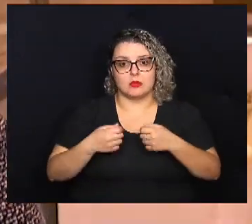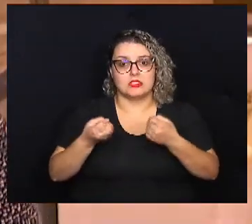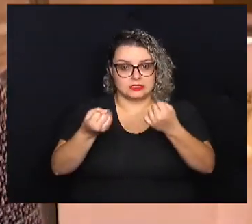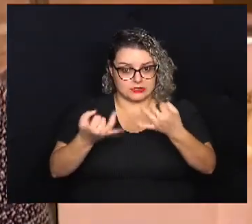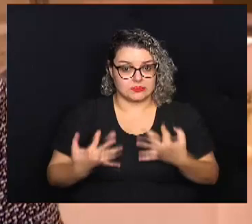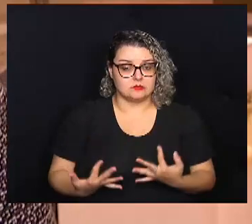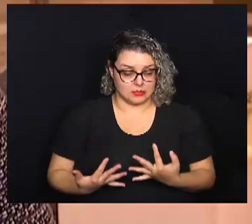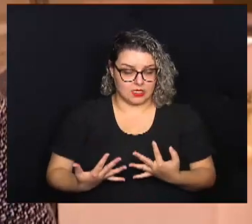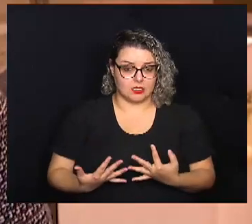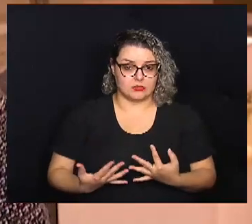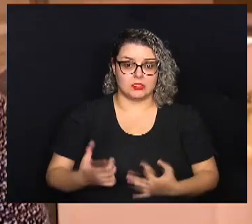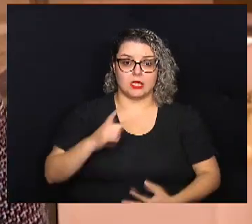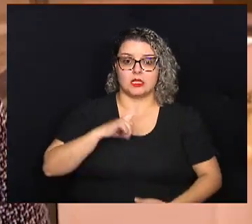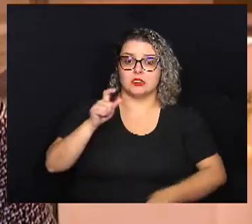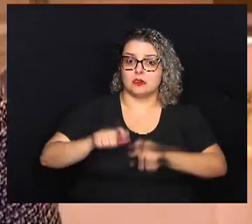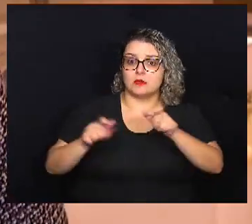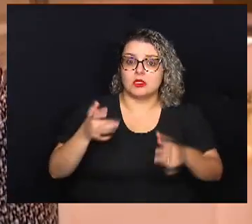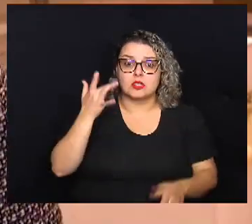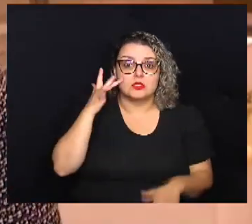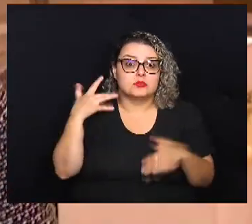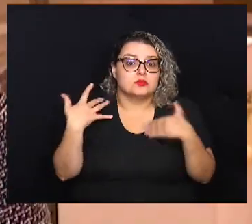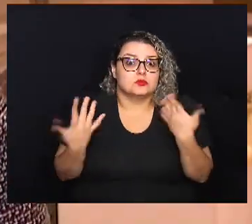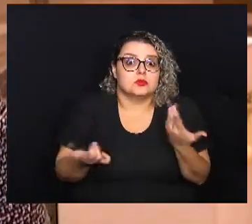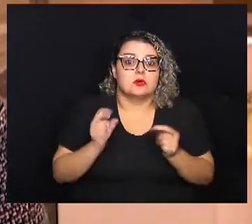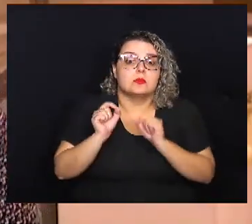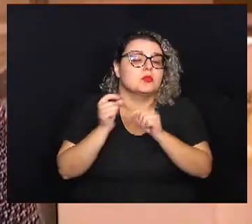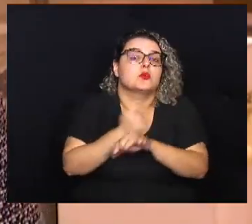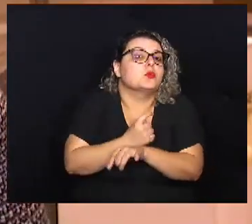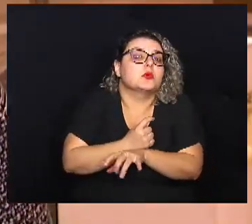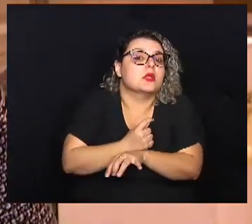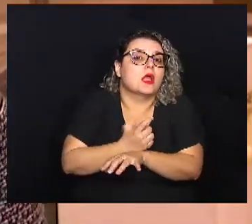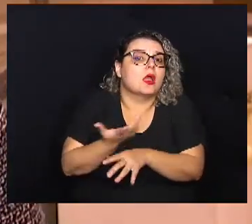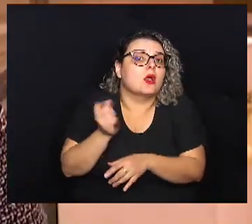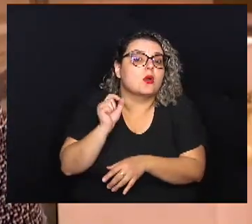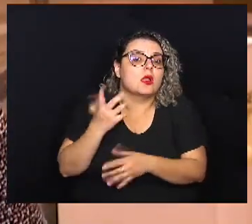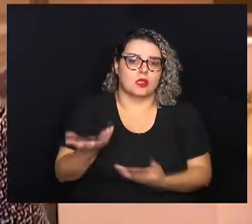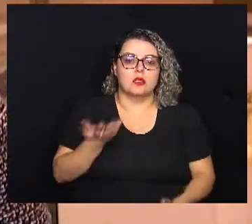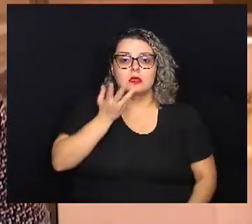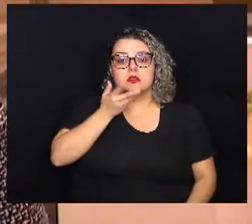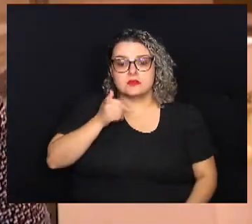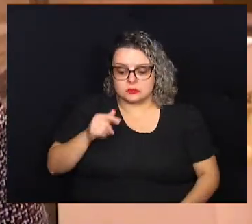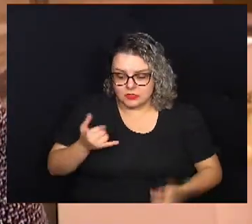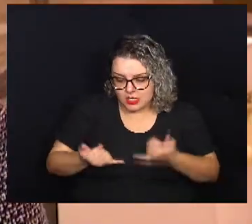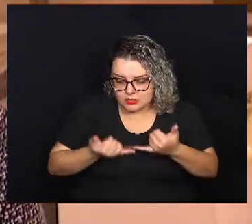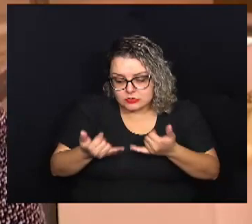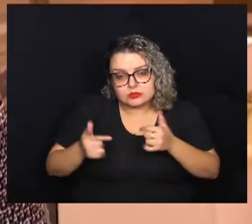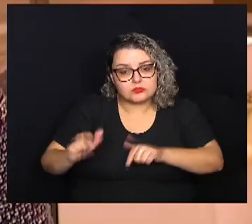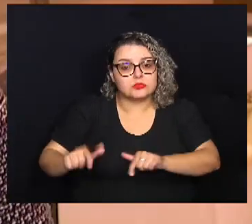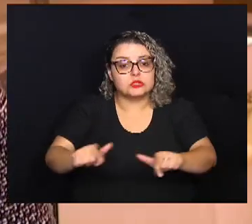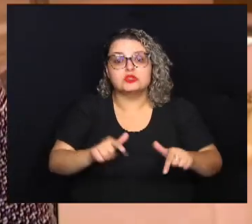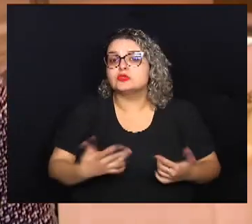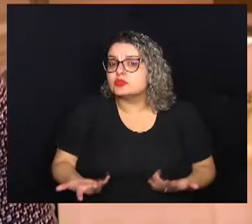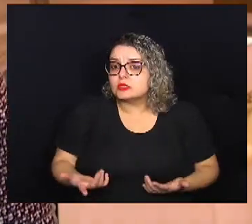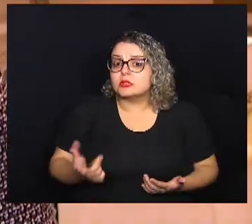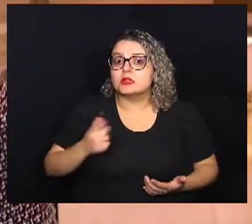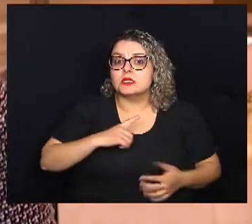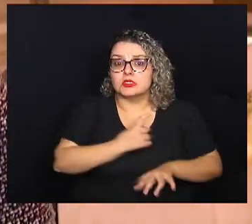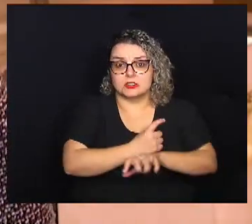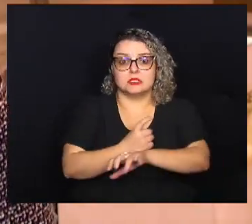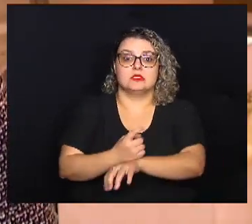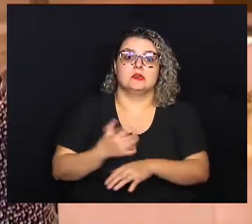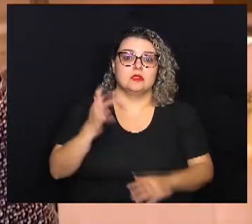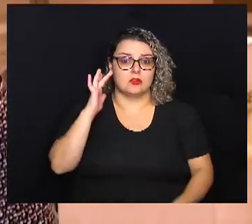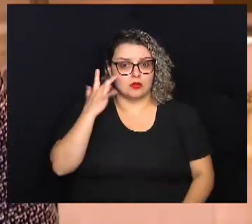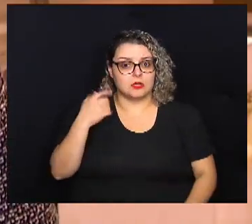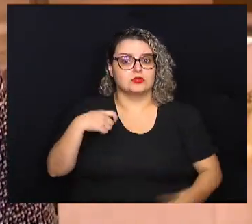orientada. Tem gente que não sabe nem o que é o escorpião. Então, assim, as crianças brincam, né, nos locais. Eu acho que a gente precisa ter